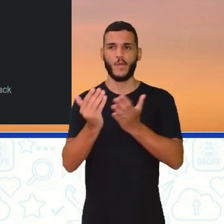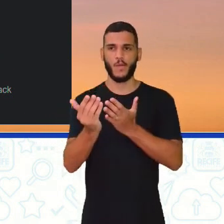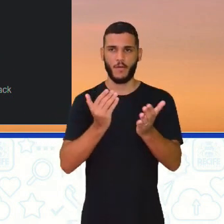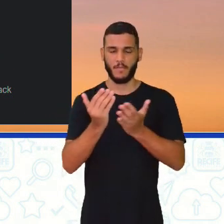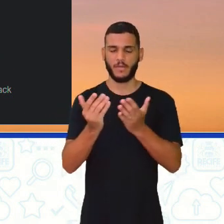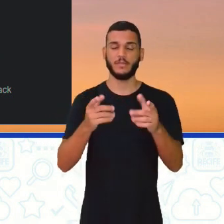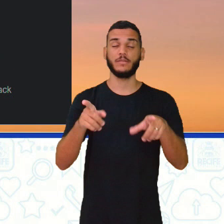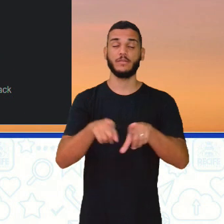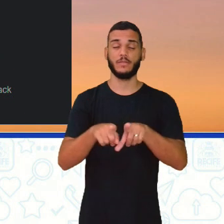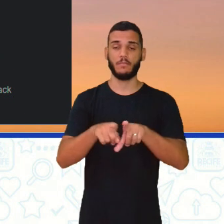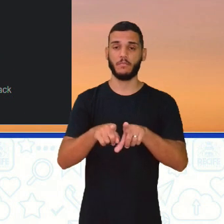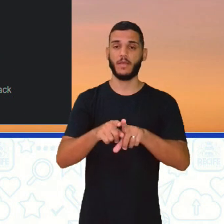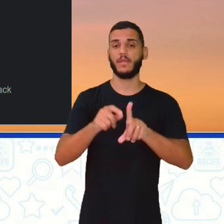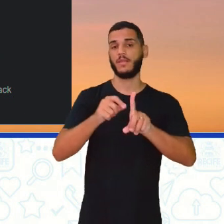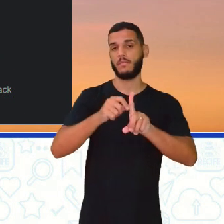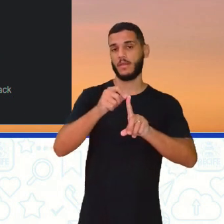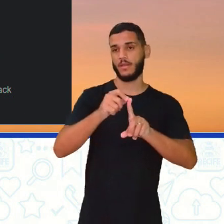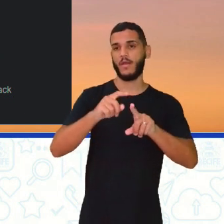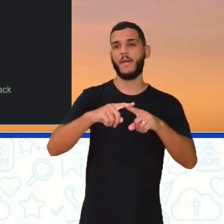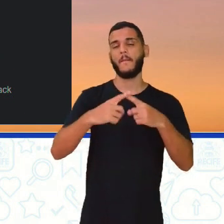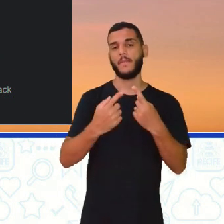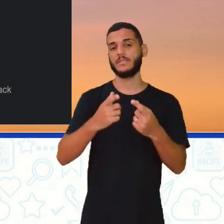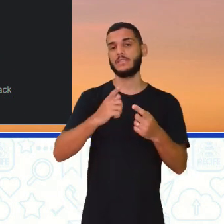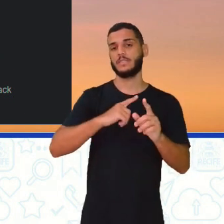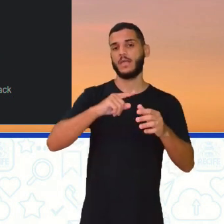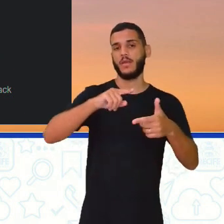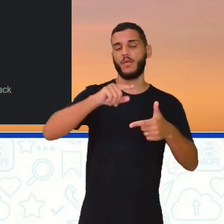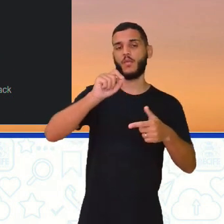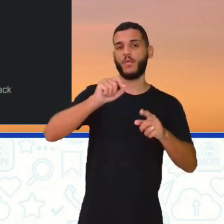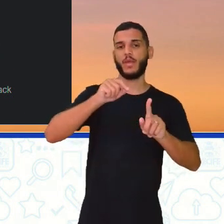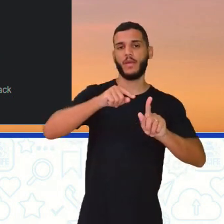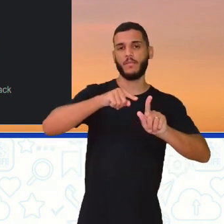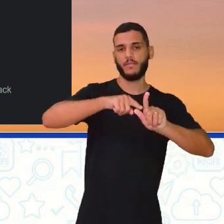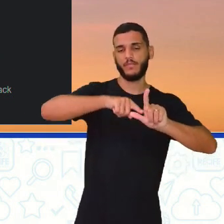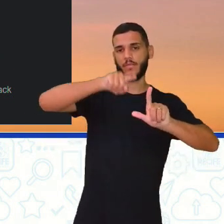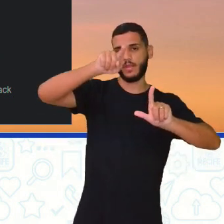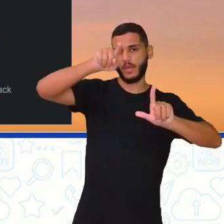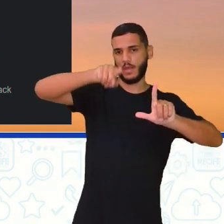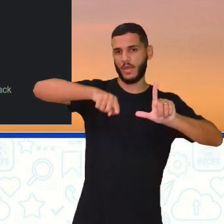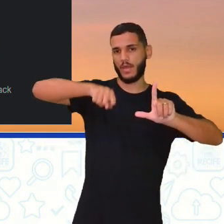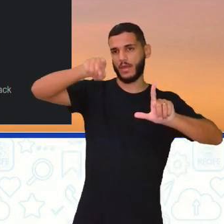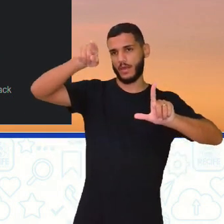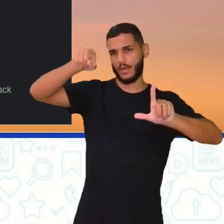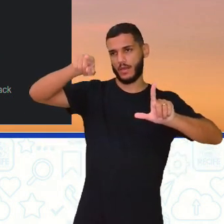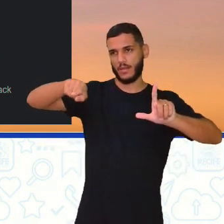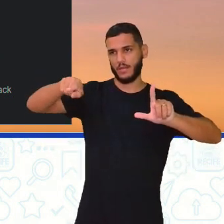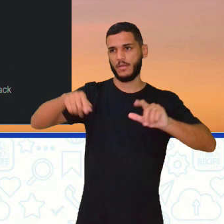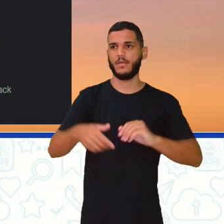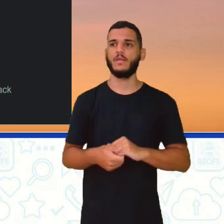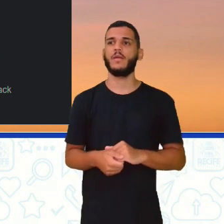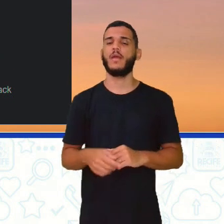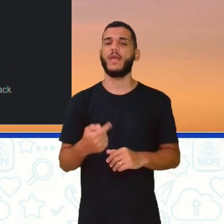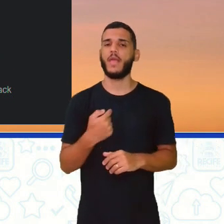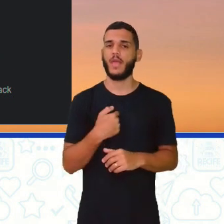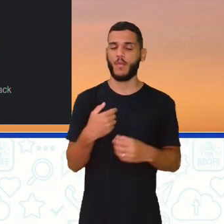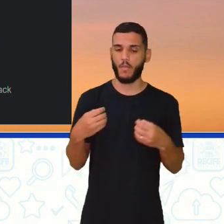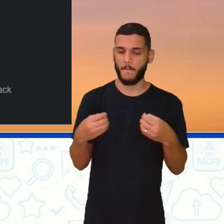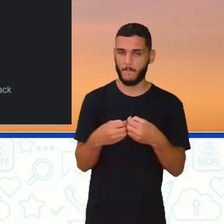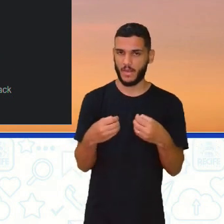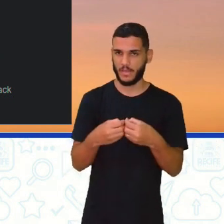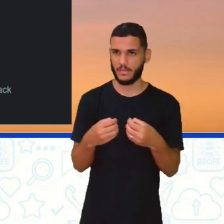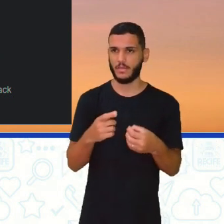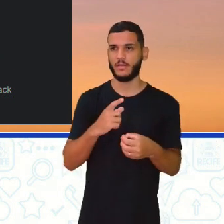vou ver também a questão desse gráfico. Eu vou agora apontar para o gráfico. Vou ficar aqui bem pertinho dele para